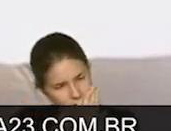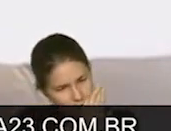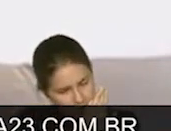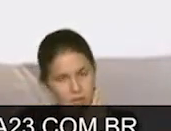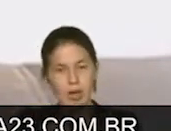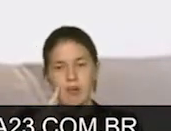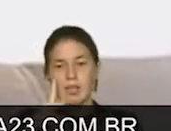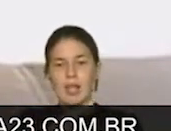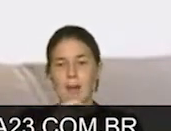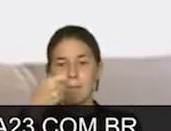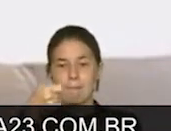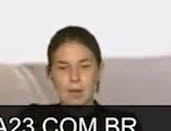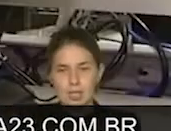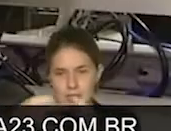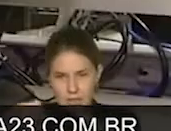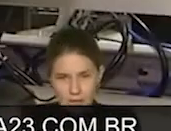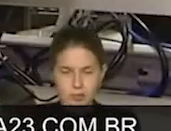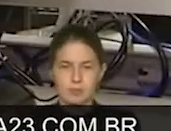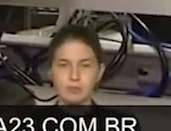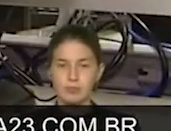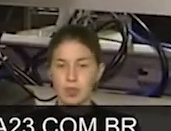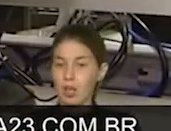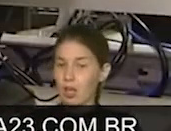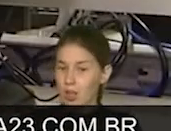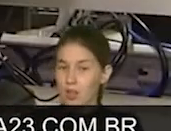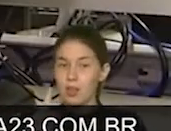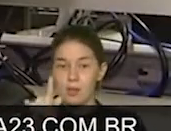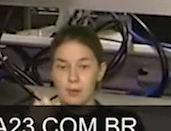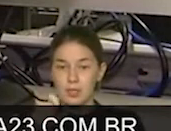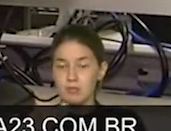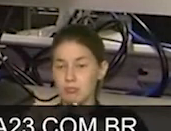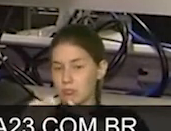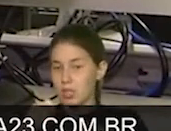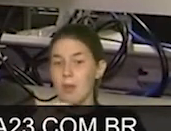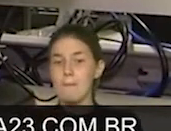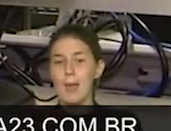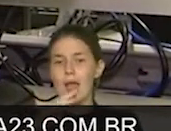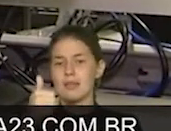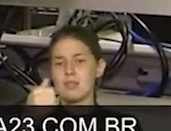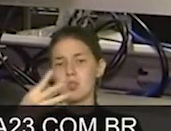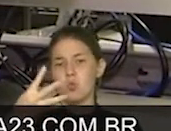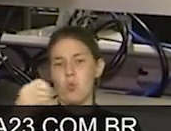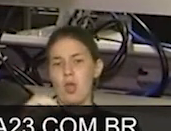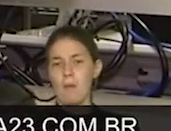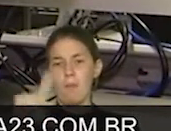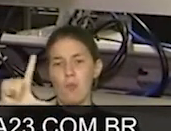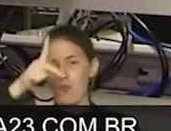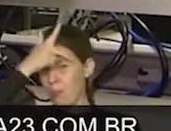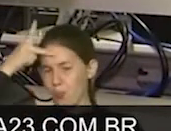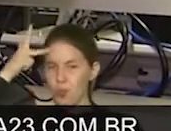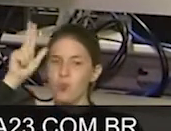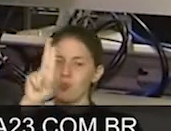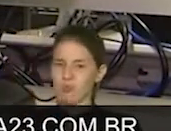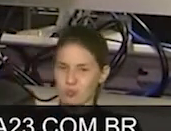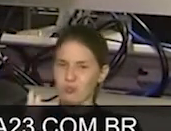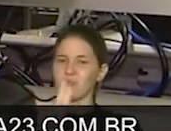que ela pretende pagar. Atualmente, o Pix conta com 140 milhões de usuários.